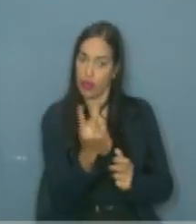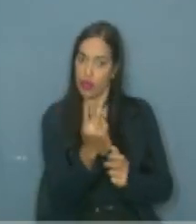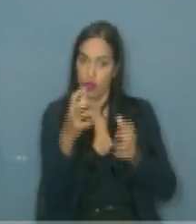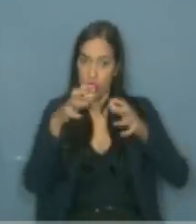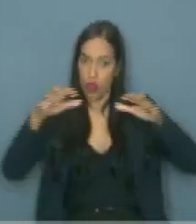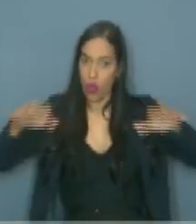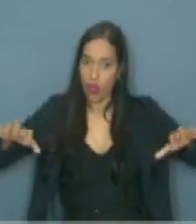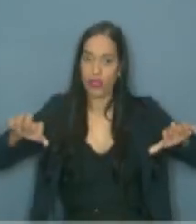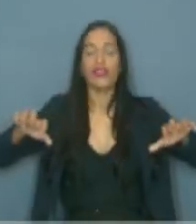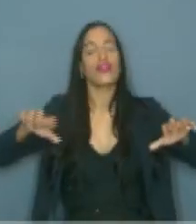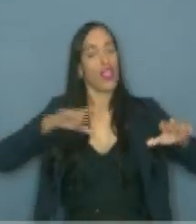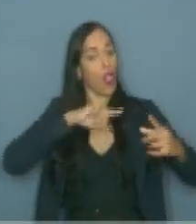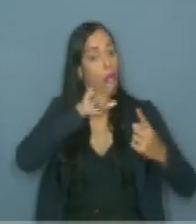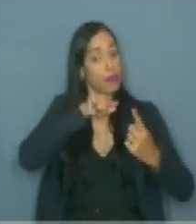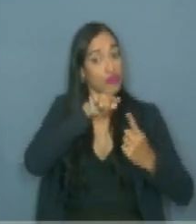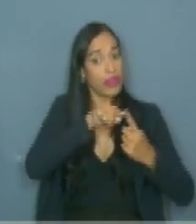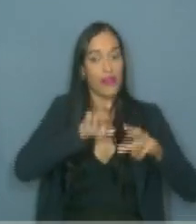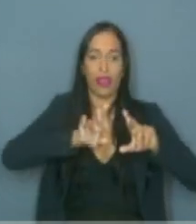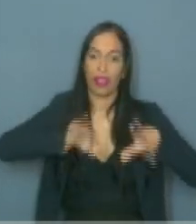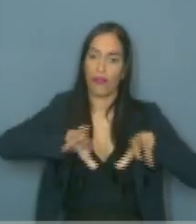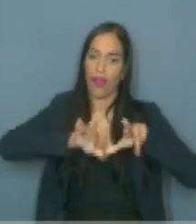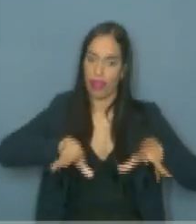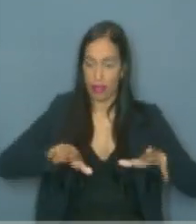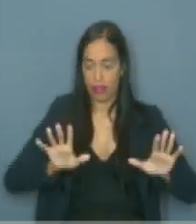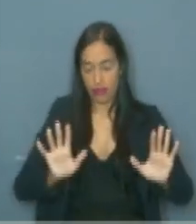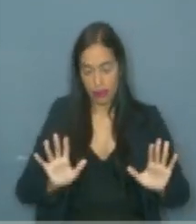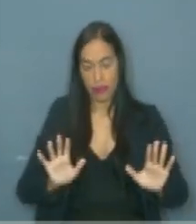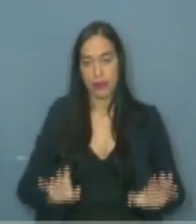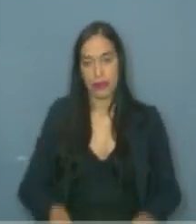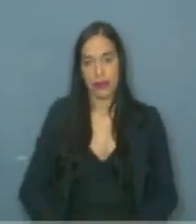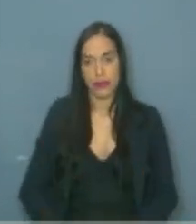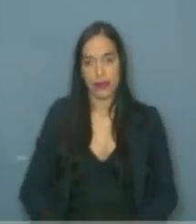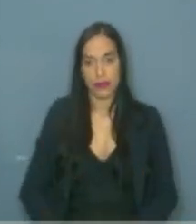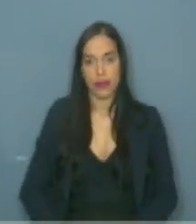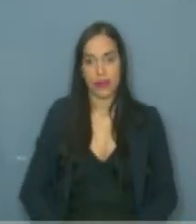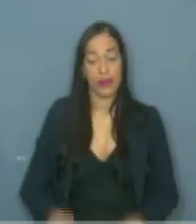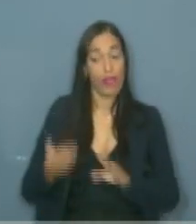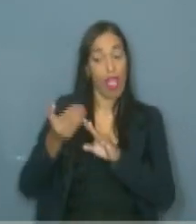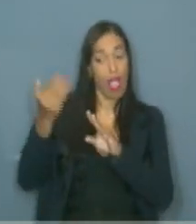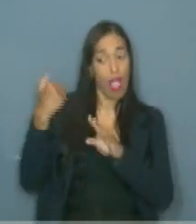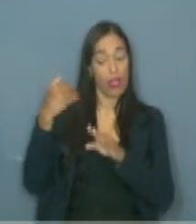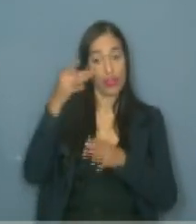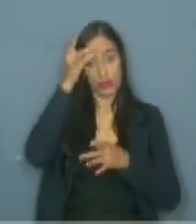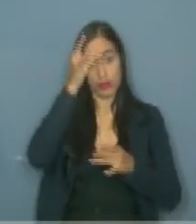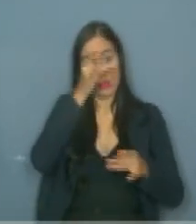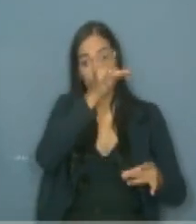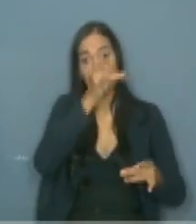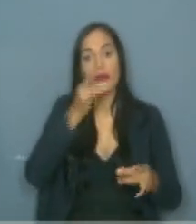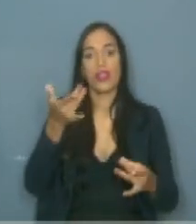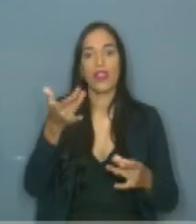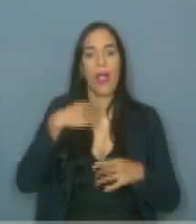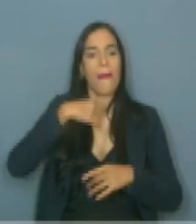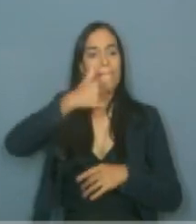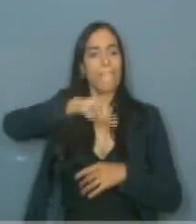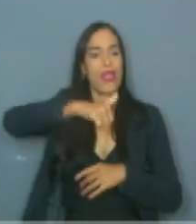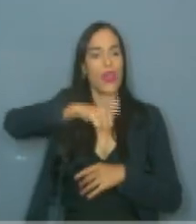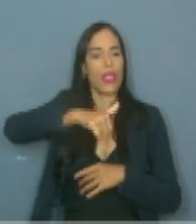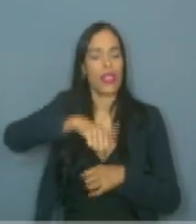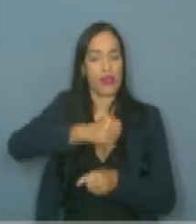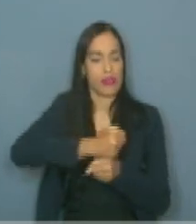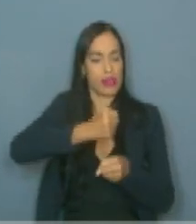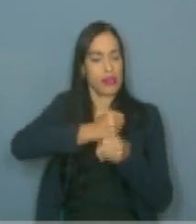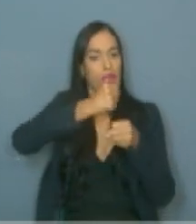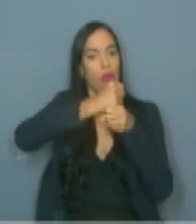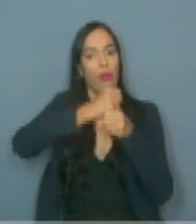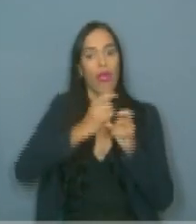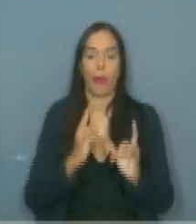têm funções e finalidades bem diferentes. E aí foi falado há pouco, antes de mim aqui nesse microfone de aparte, sobre questão de manutenção de habitacional.